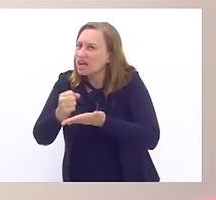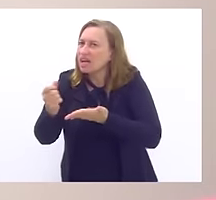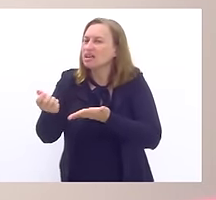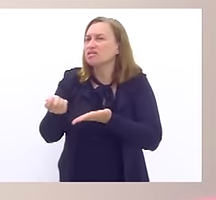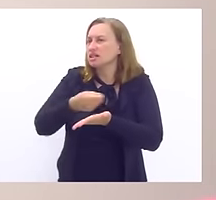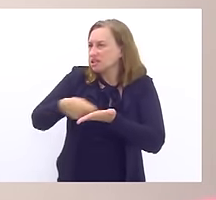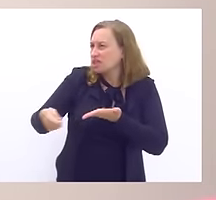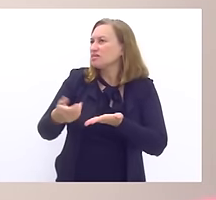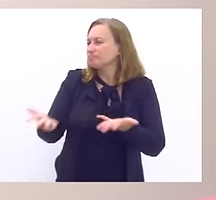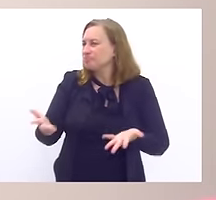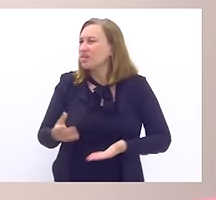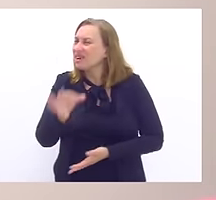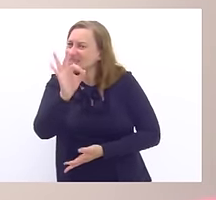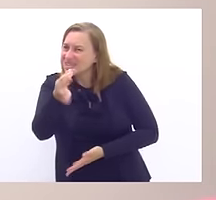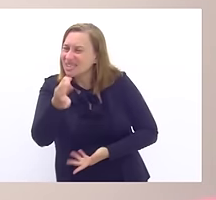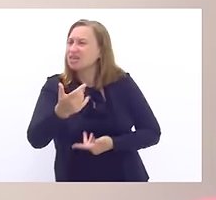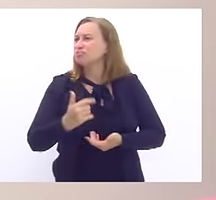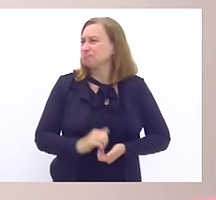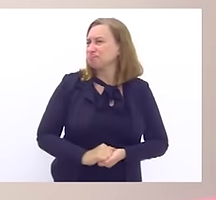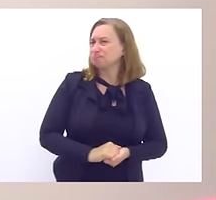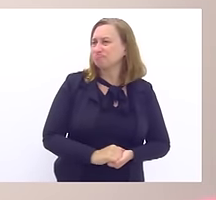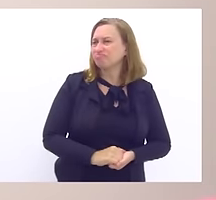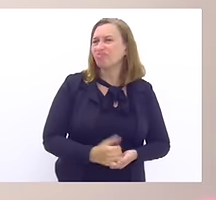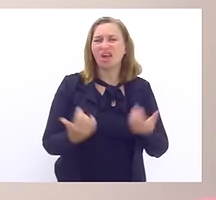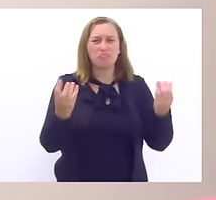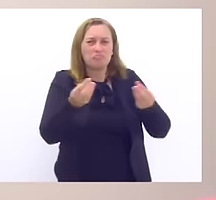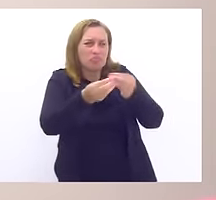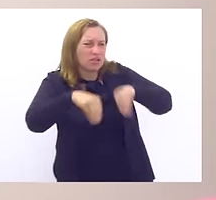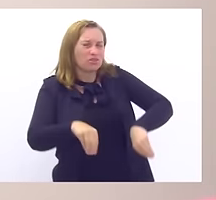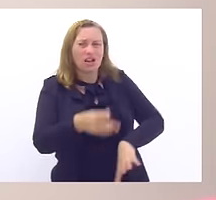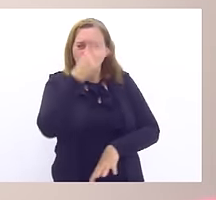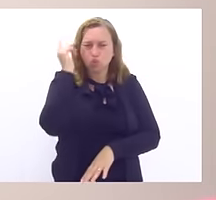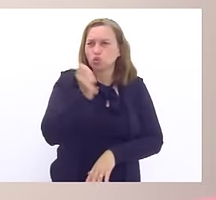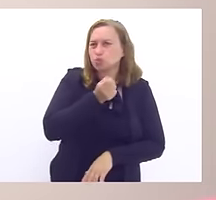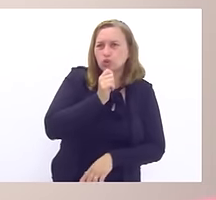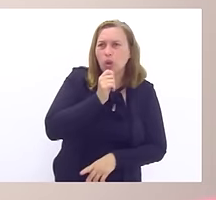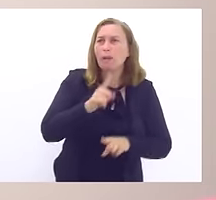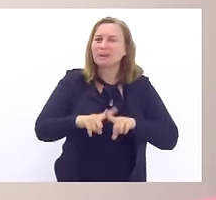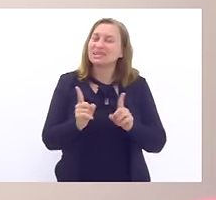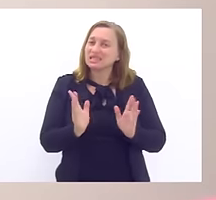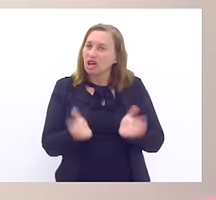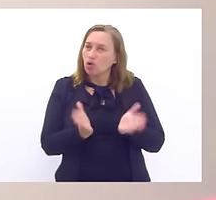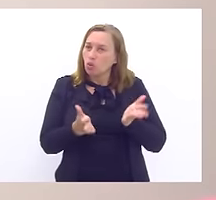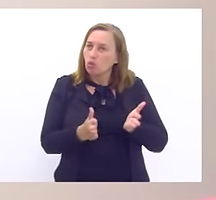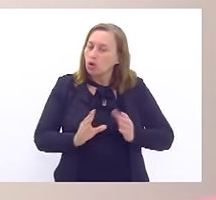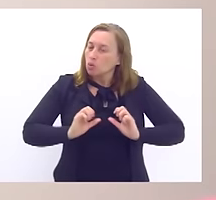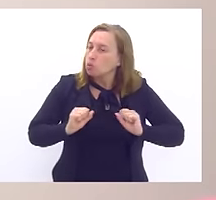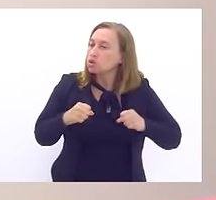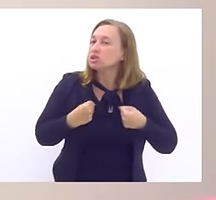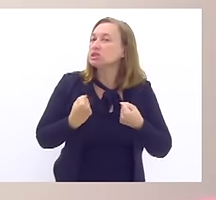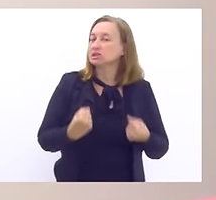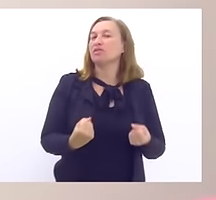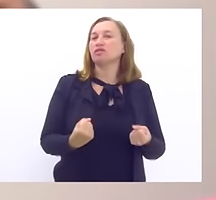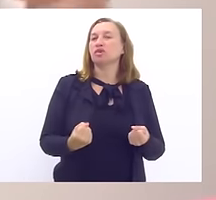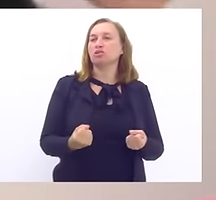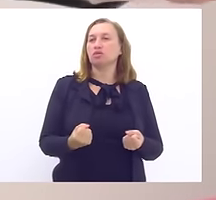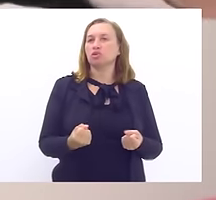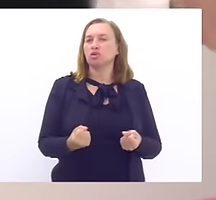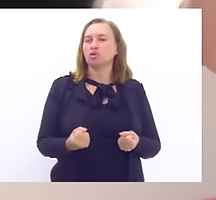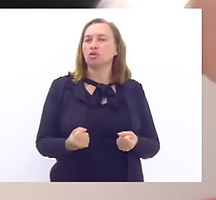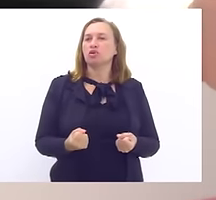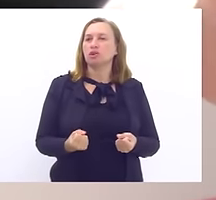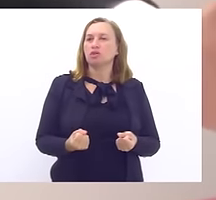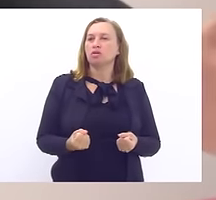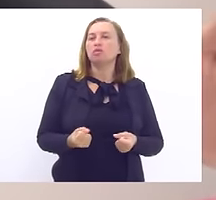faça coisa certa a gente não tá aqui para prejudicar ninguém agora nós somos Defensores de